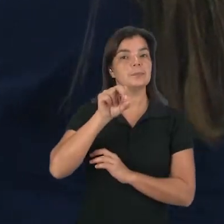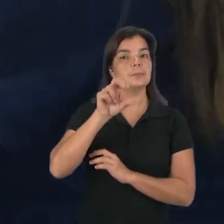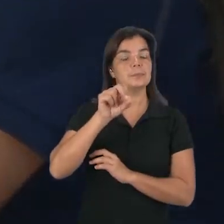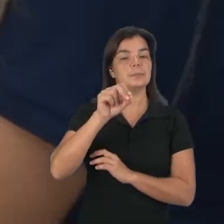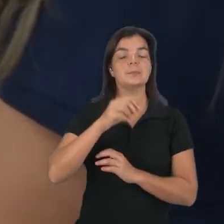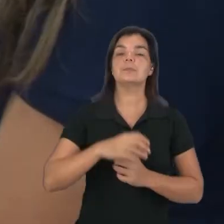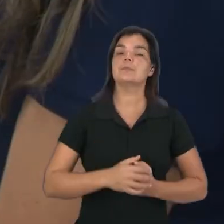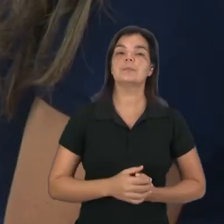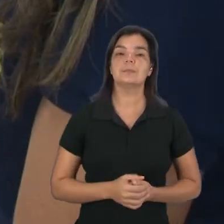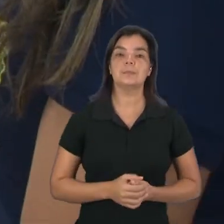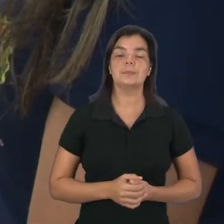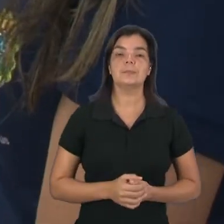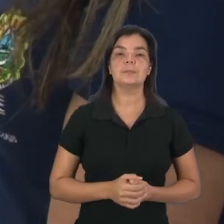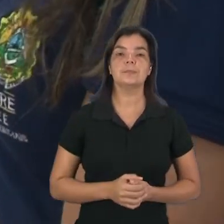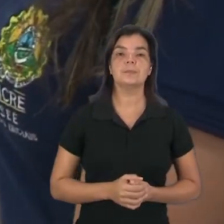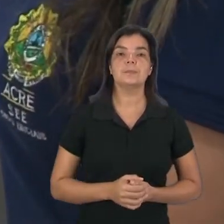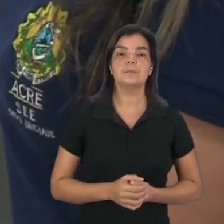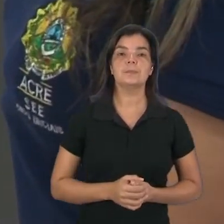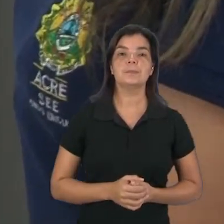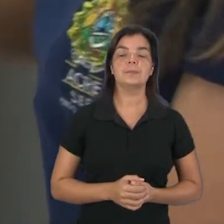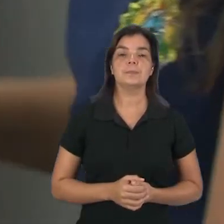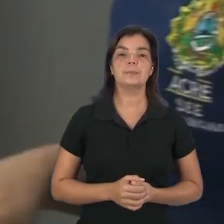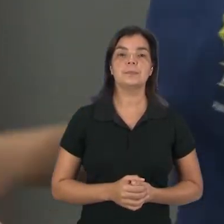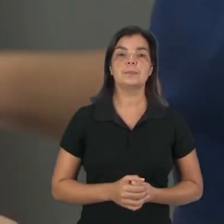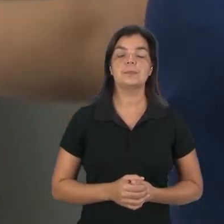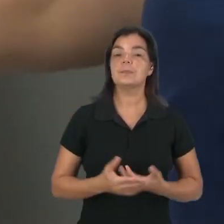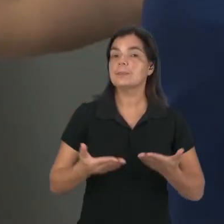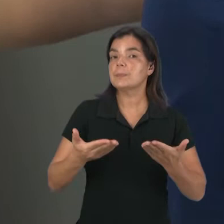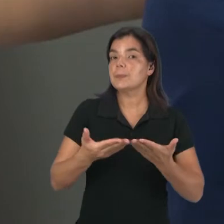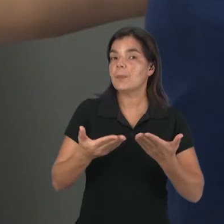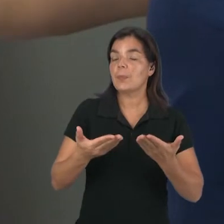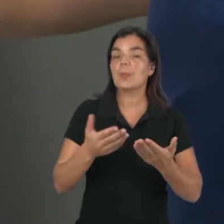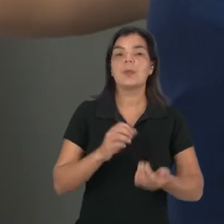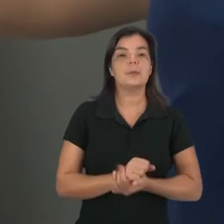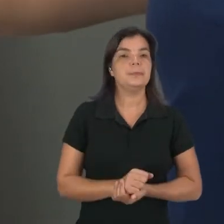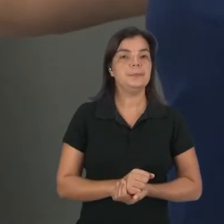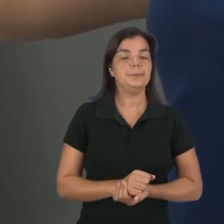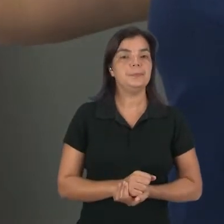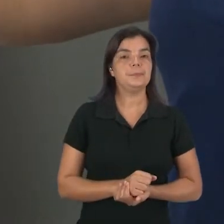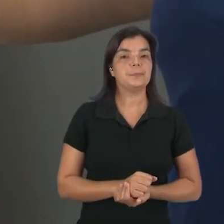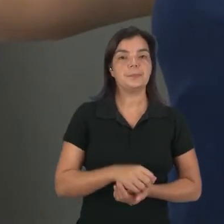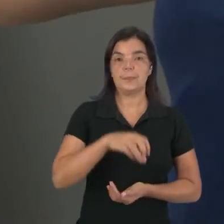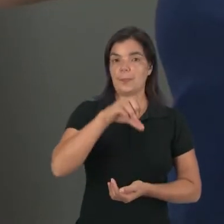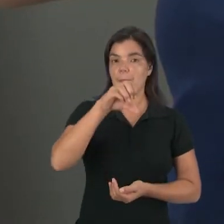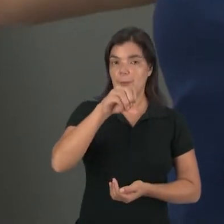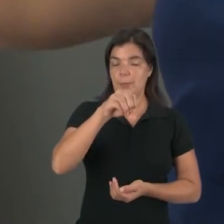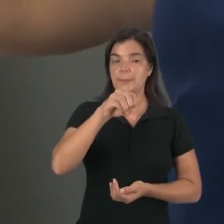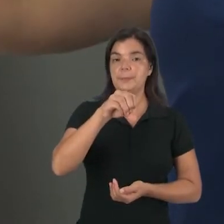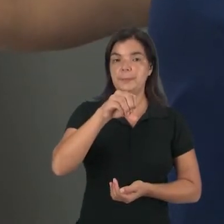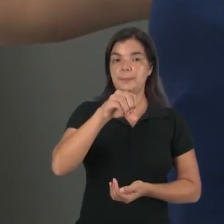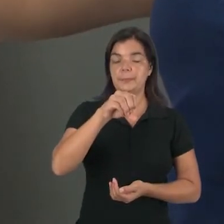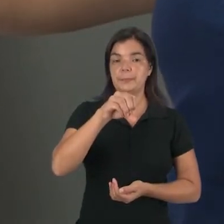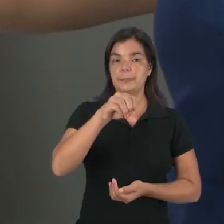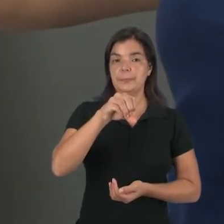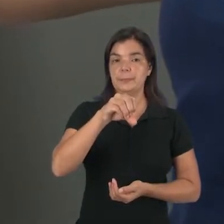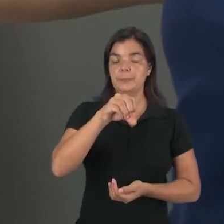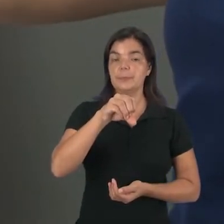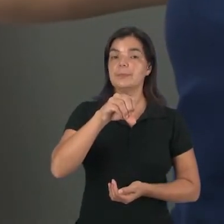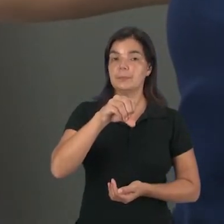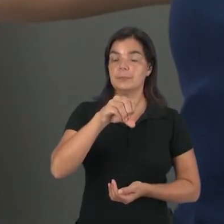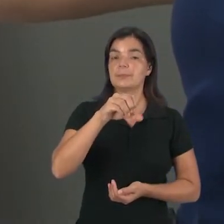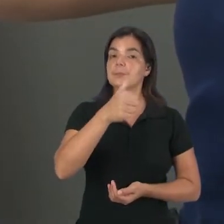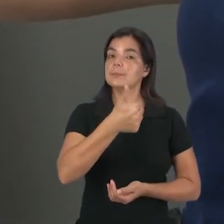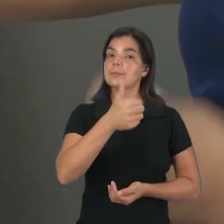por 50. E agora, então, ficam 9 centenas,